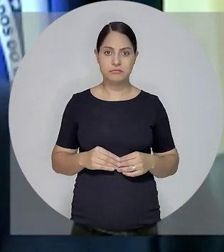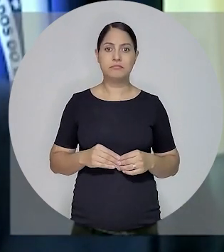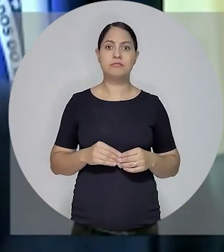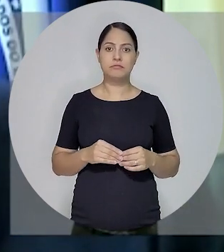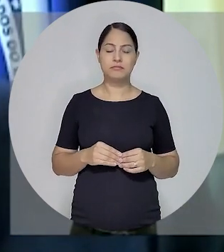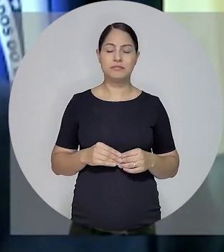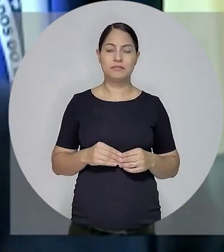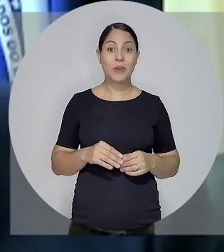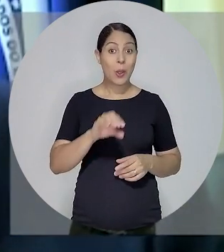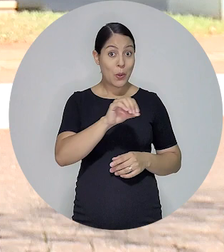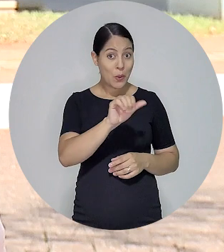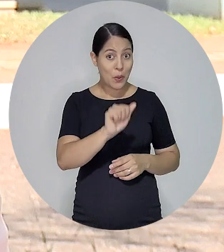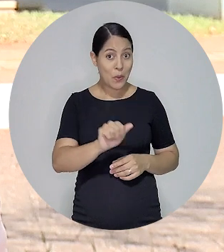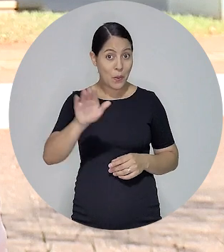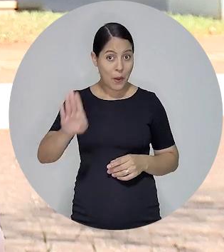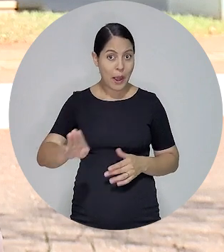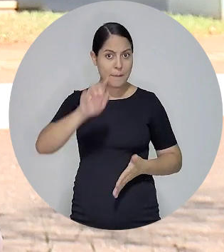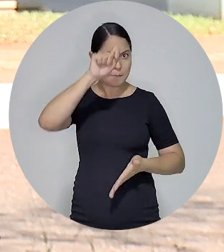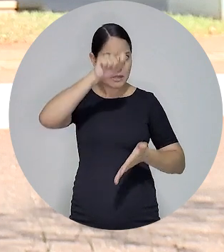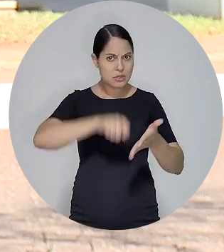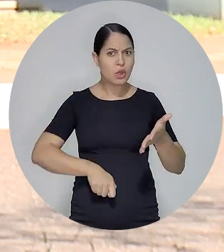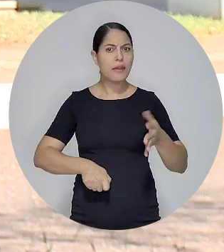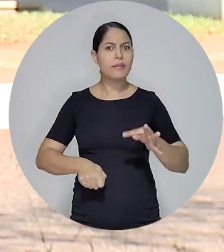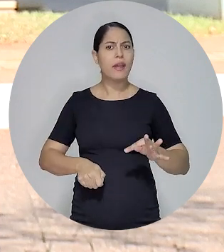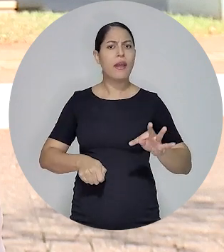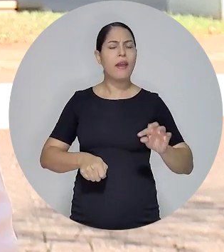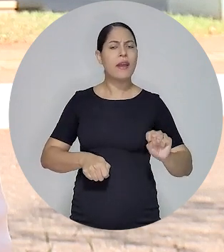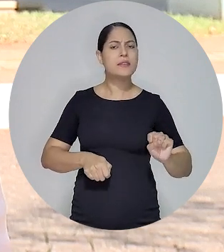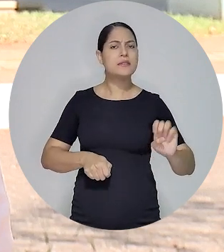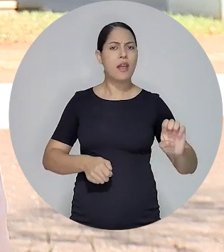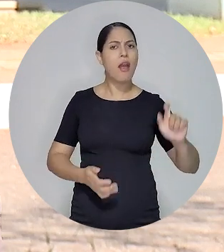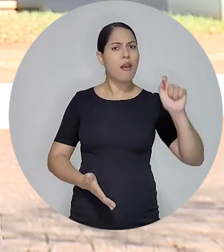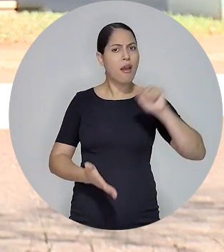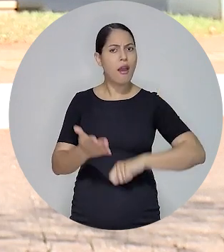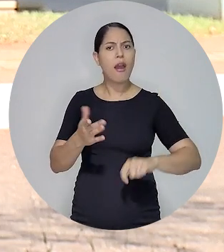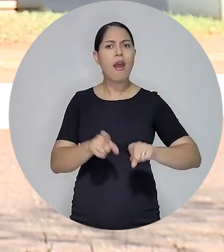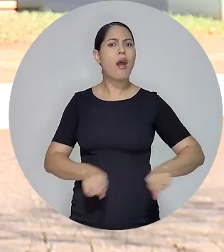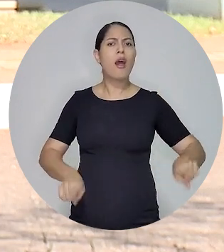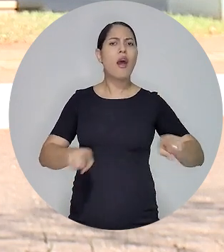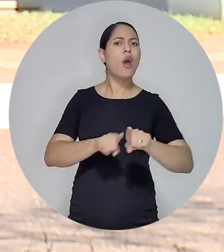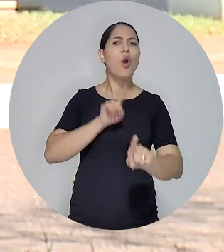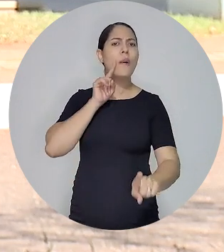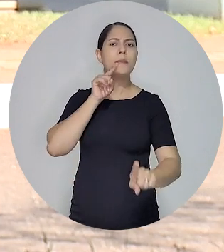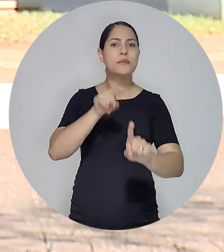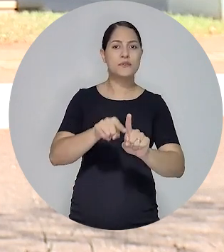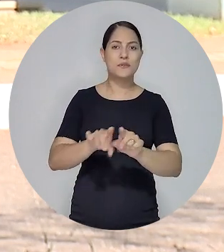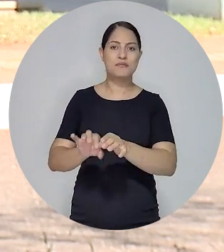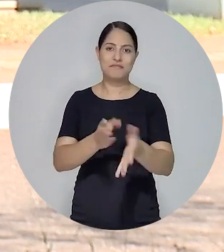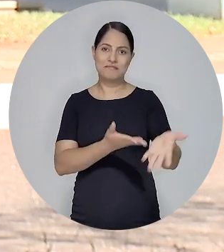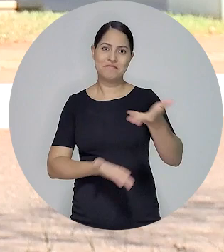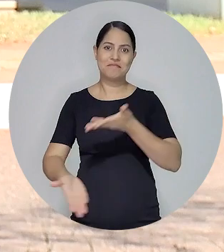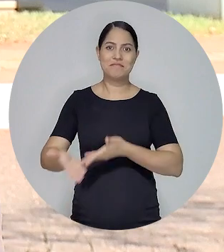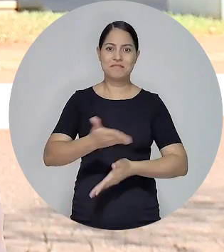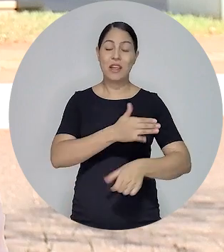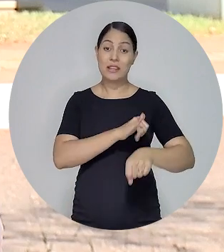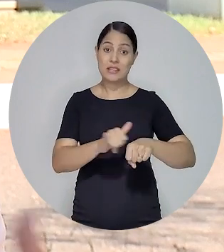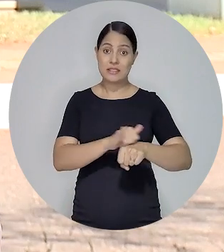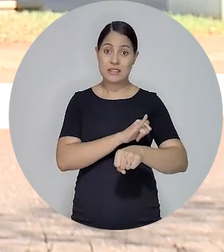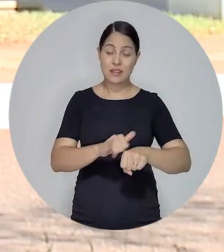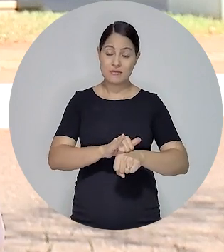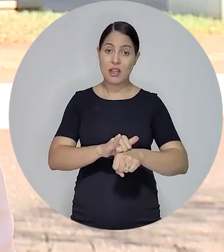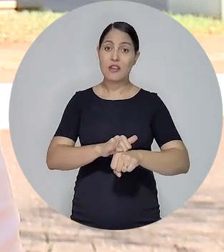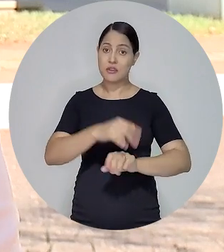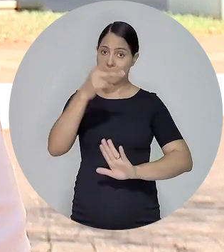os instrumentos ao nosso alcance. A Ordem também assinou neste ano, em conjunto com o TSE, um termo de cooperação para a definição